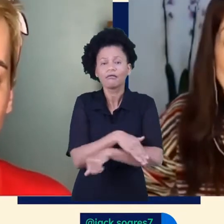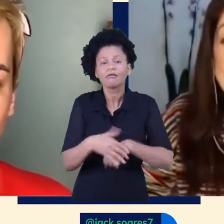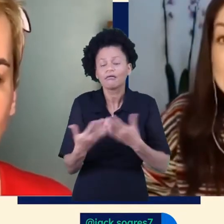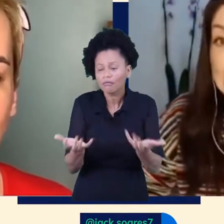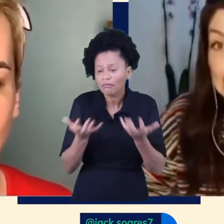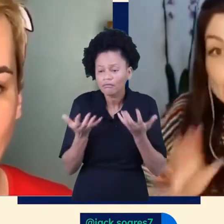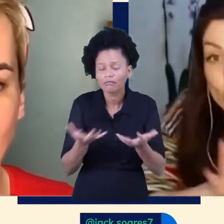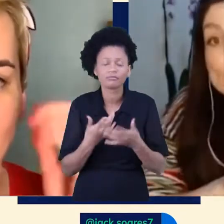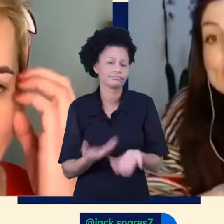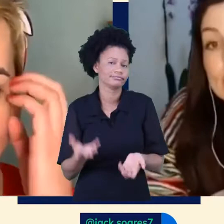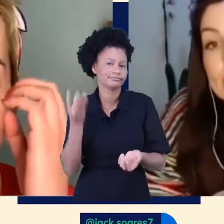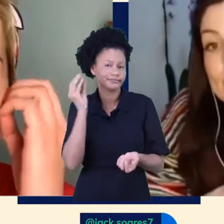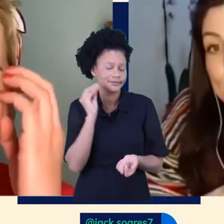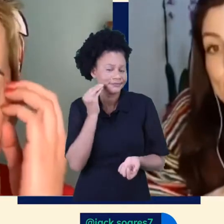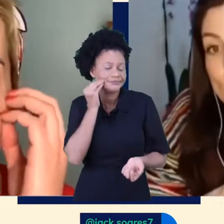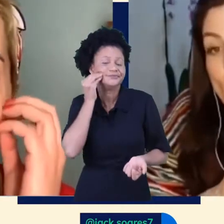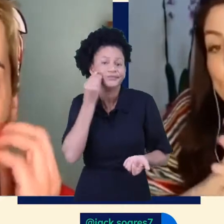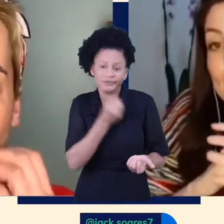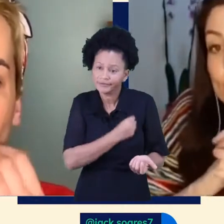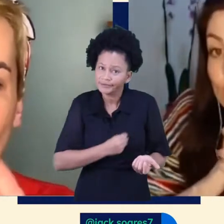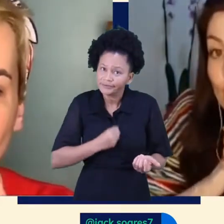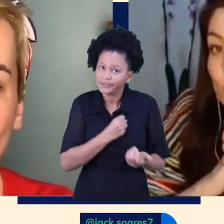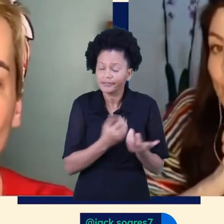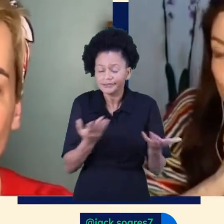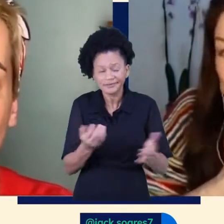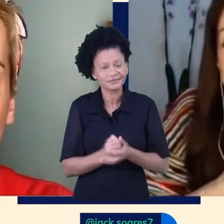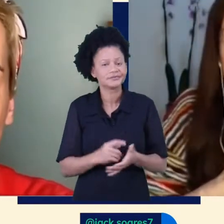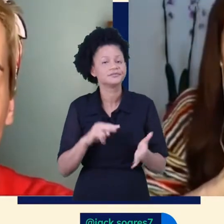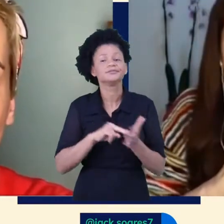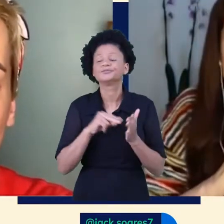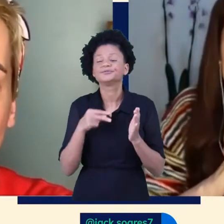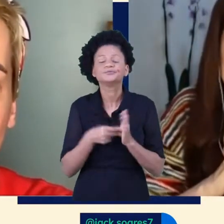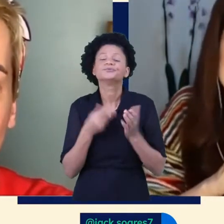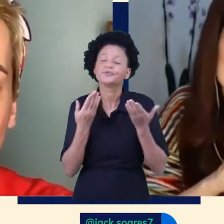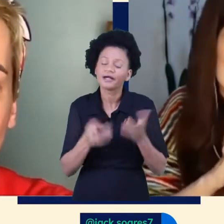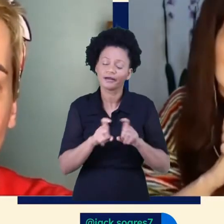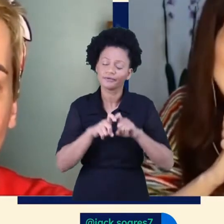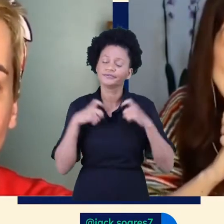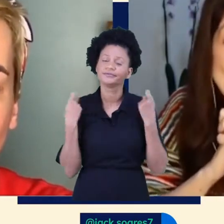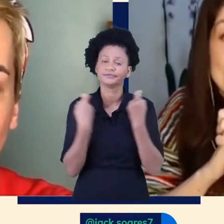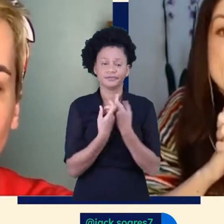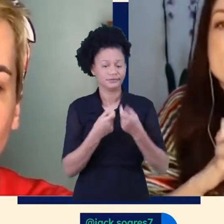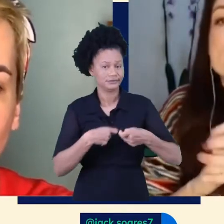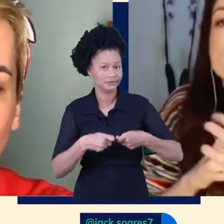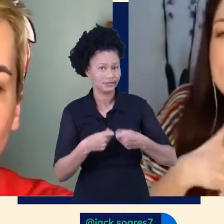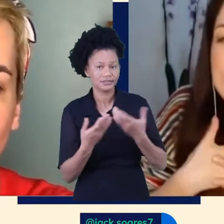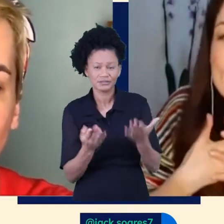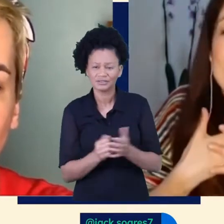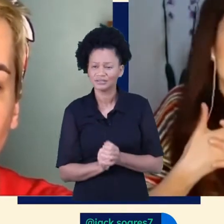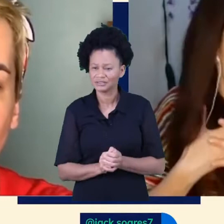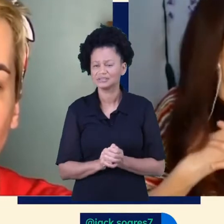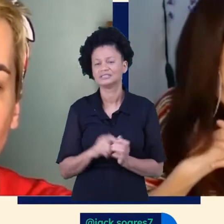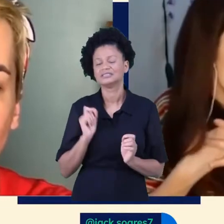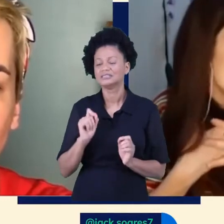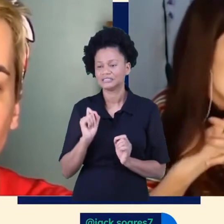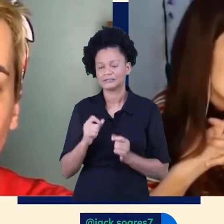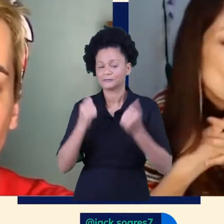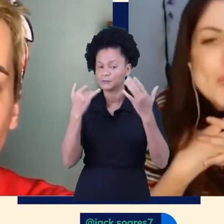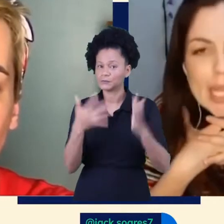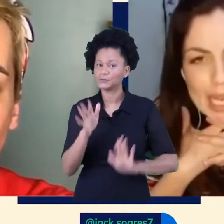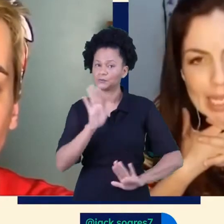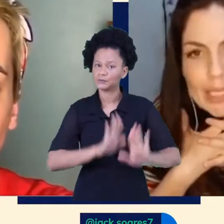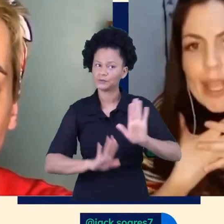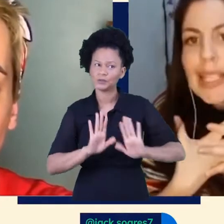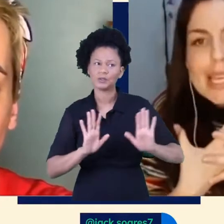saudade. Então, isso é orientação sexual. E a gente tem que tomar cuidado, gente, porque quando a gente fala assim, eu respeito,